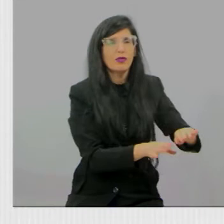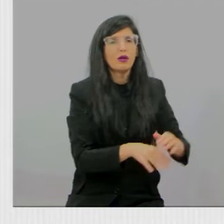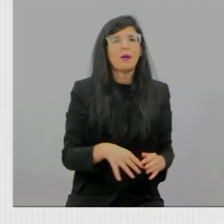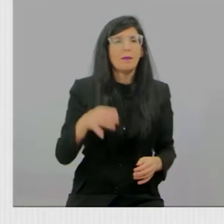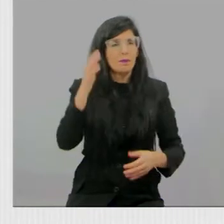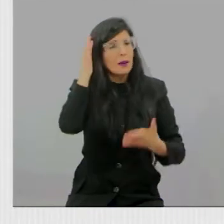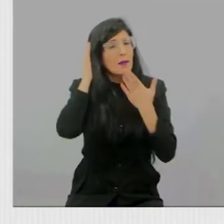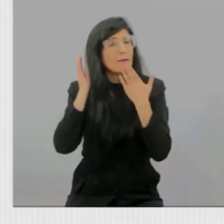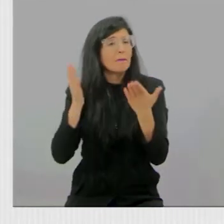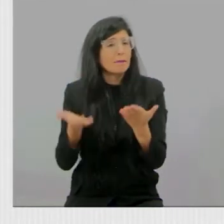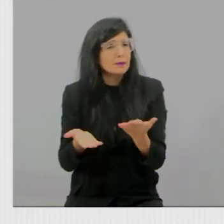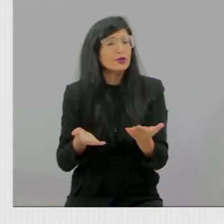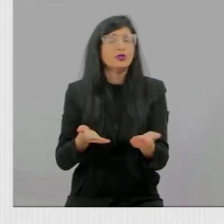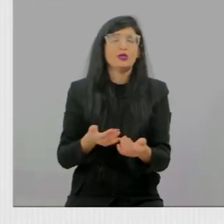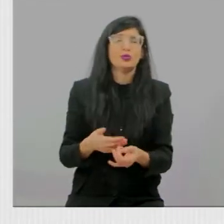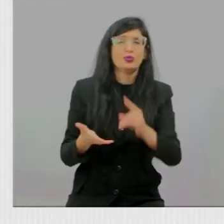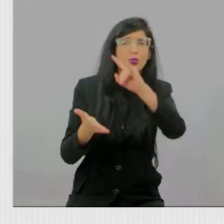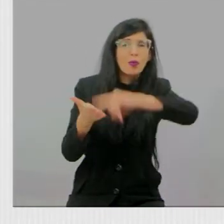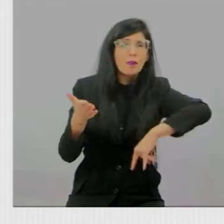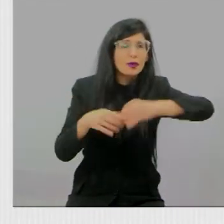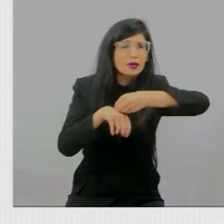informação para quê?